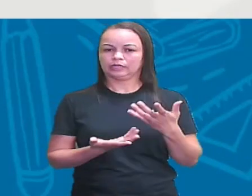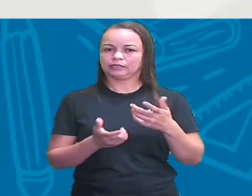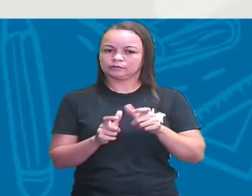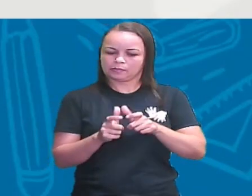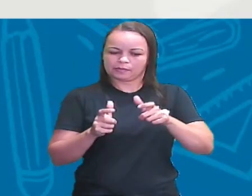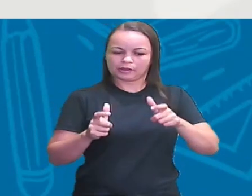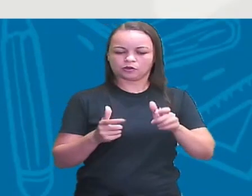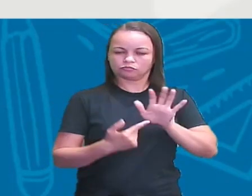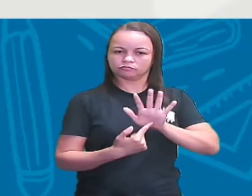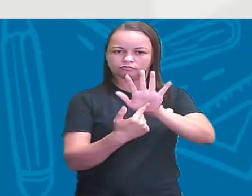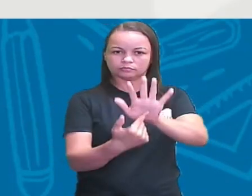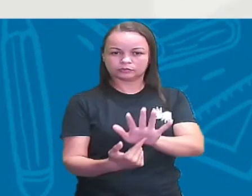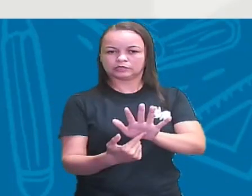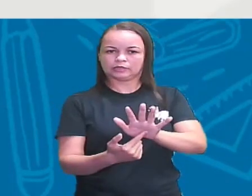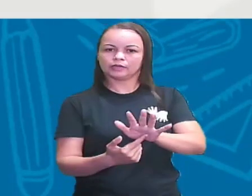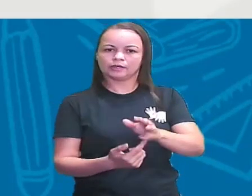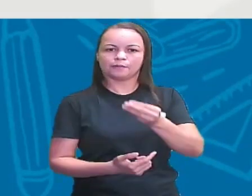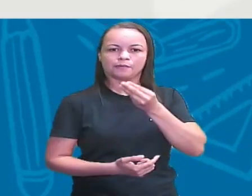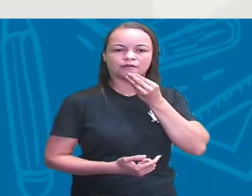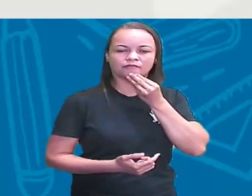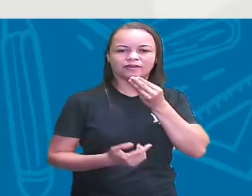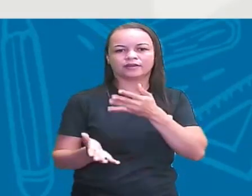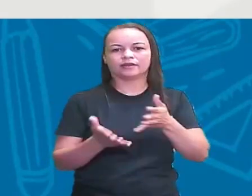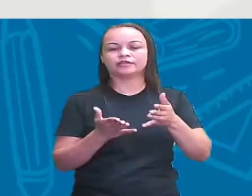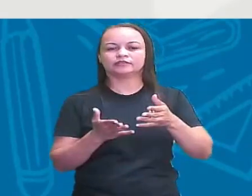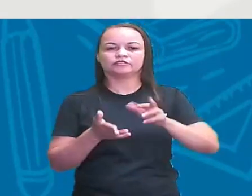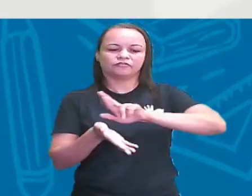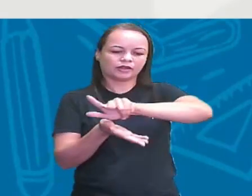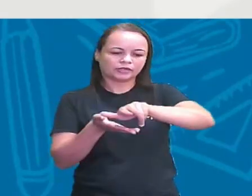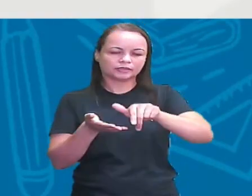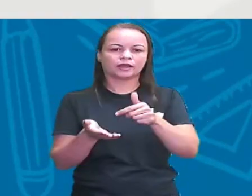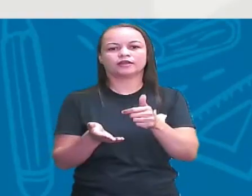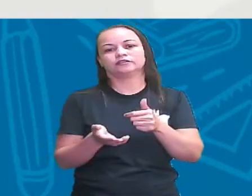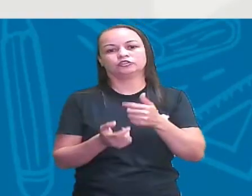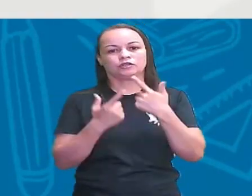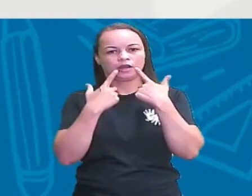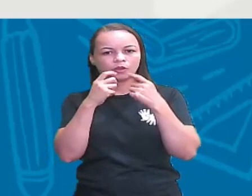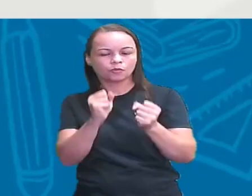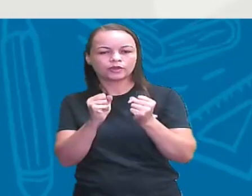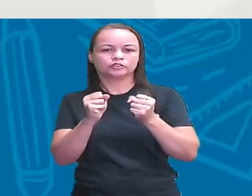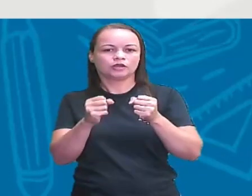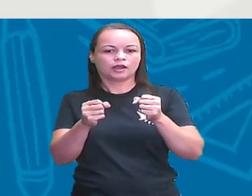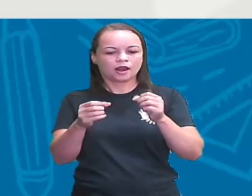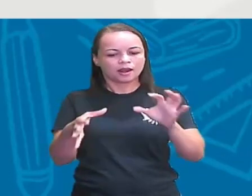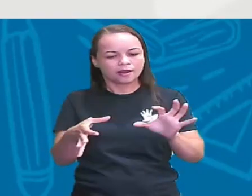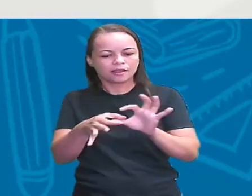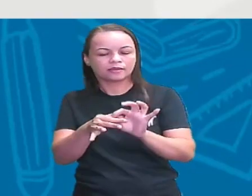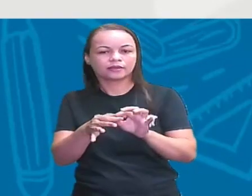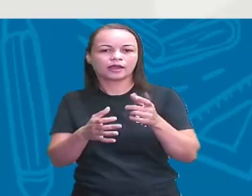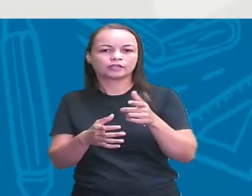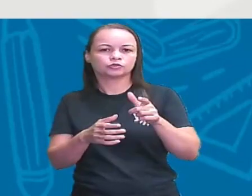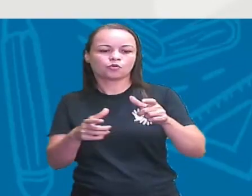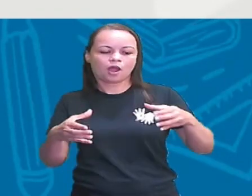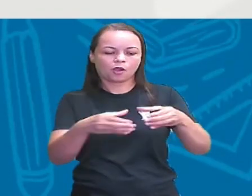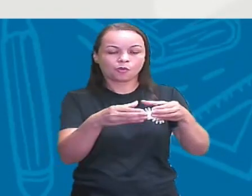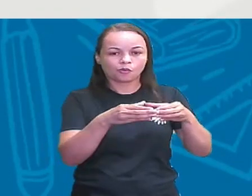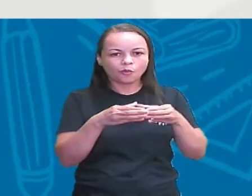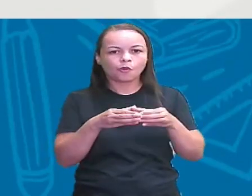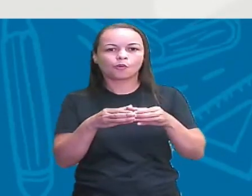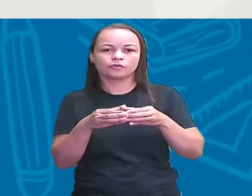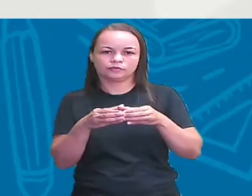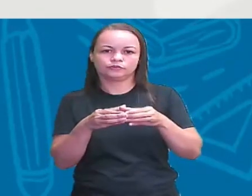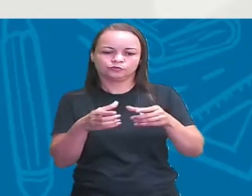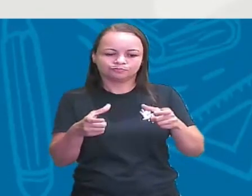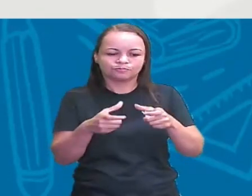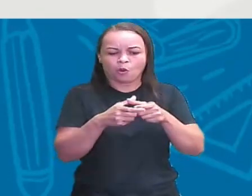maior destaque e preferência em relação às variedades linguísticas ligadas a grupos de menor poder aquisitivo,